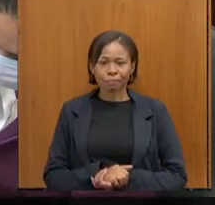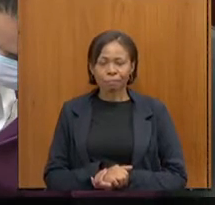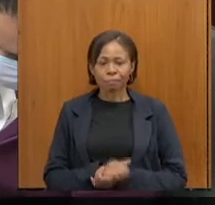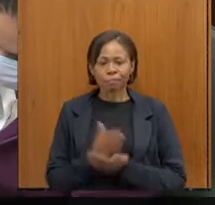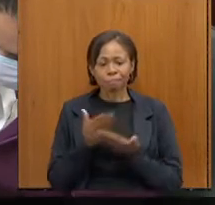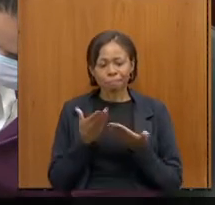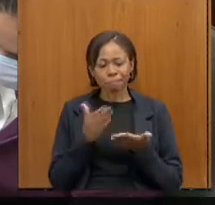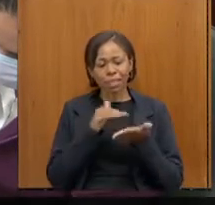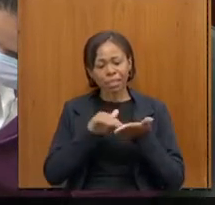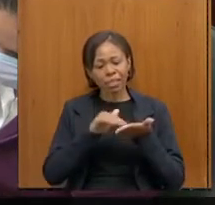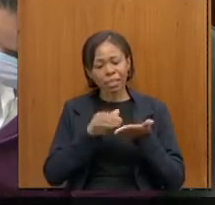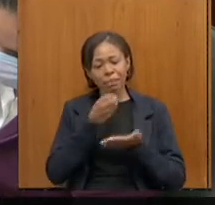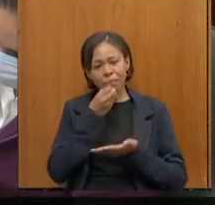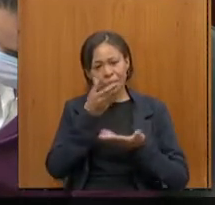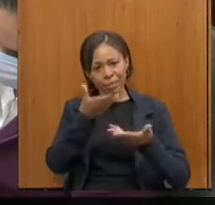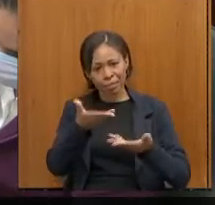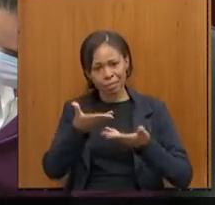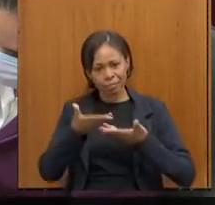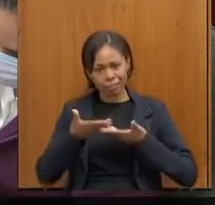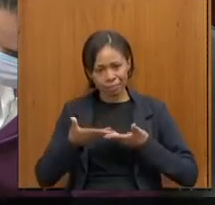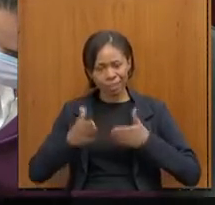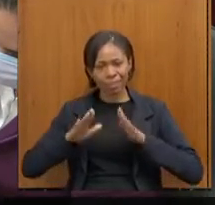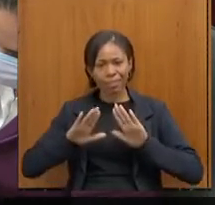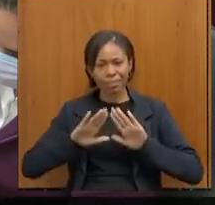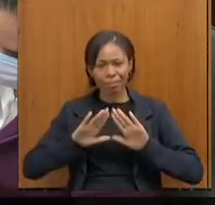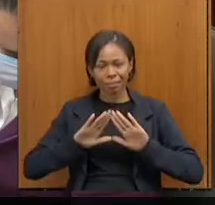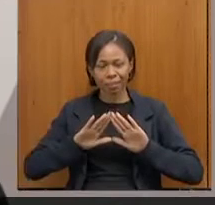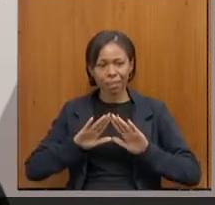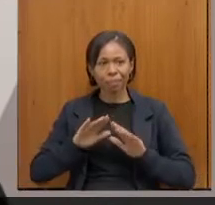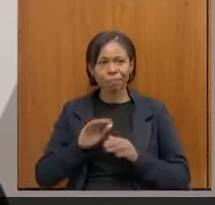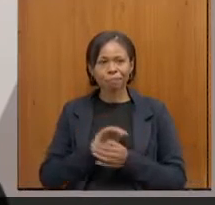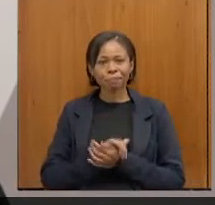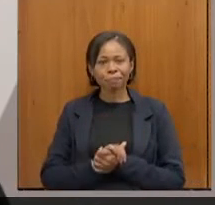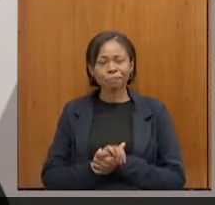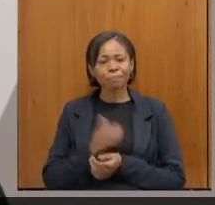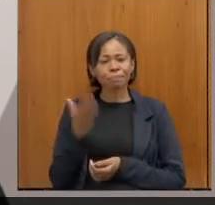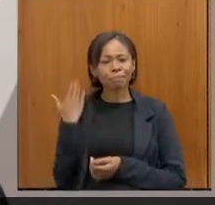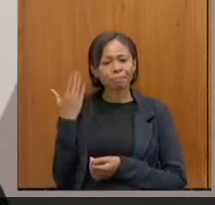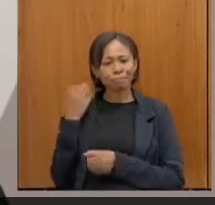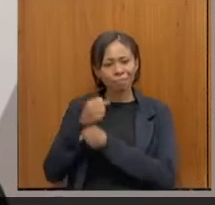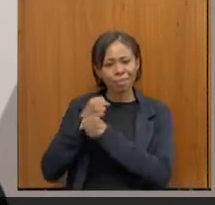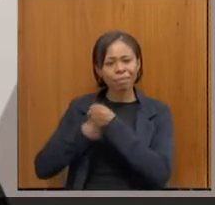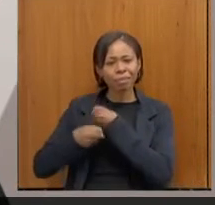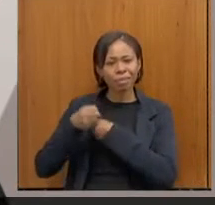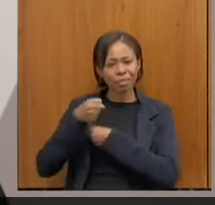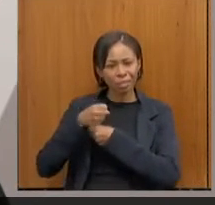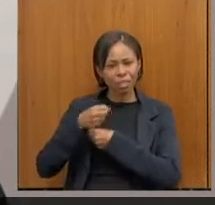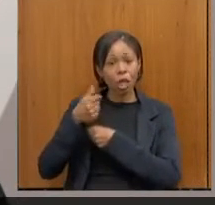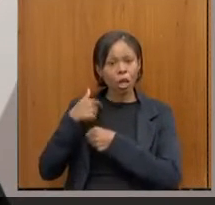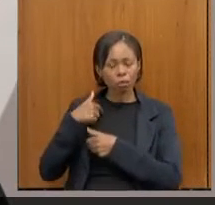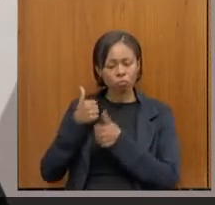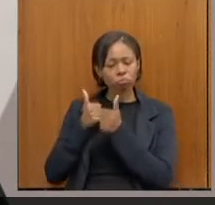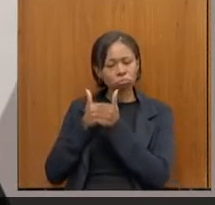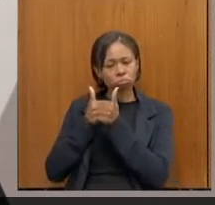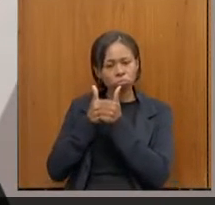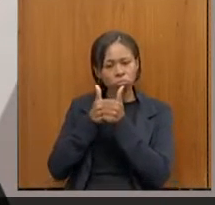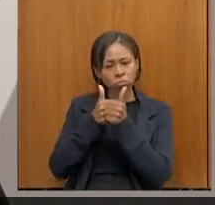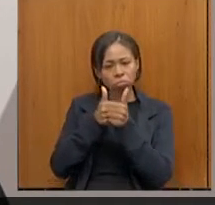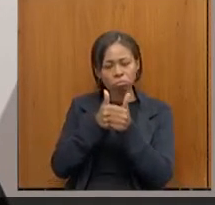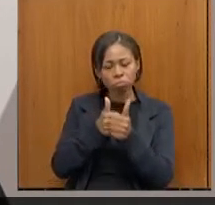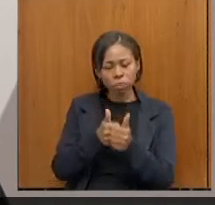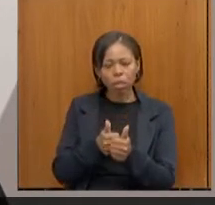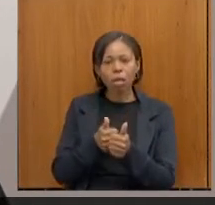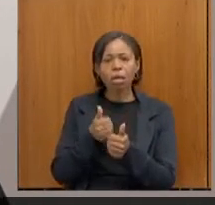secretário seja muito bem-vindo em nossa casa ano passado pessoa aí que a gente acompanha tem um tempo já sabe